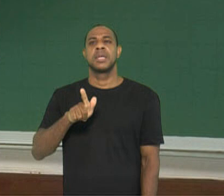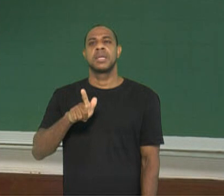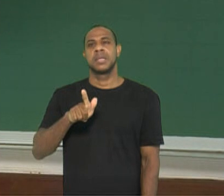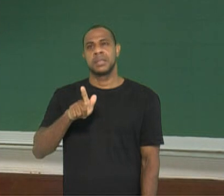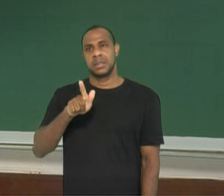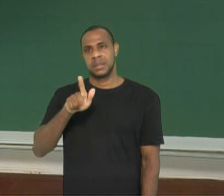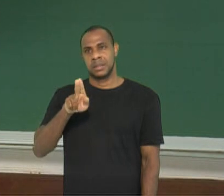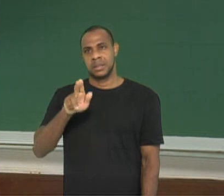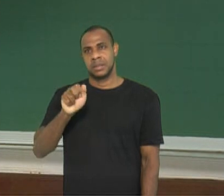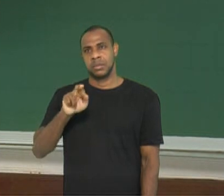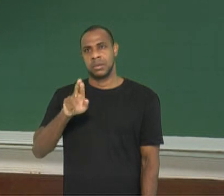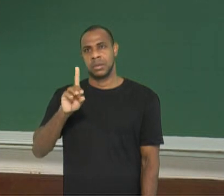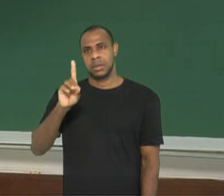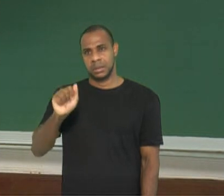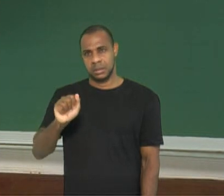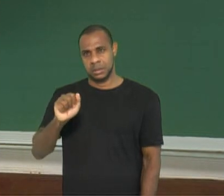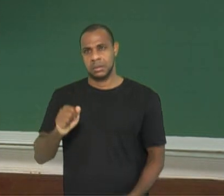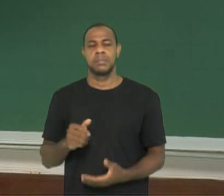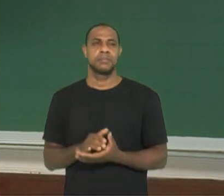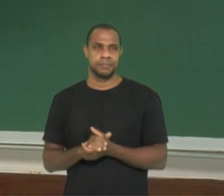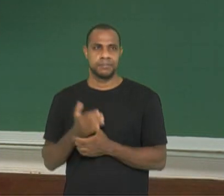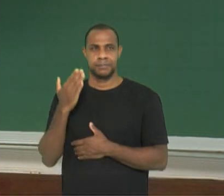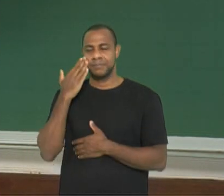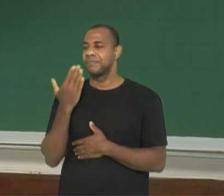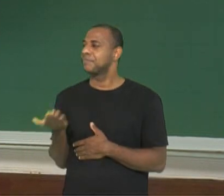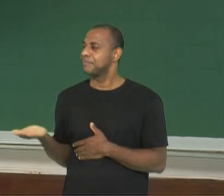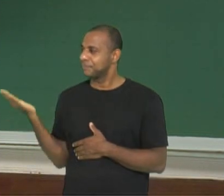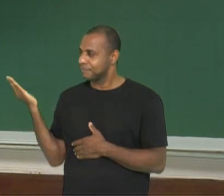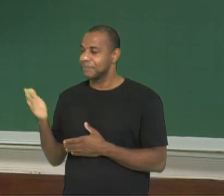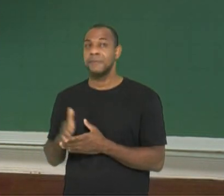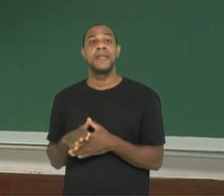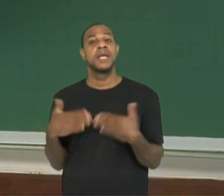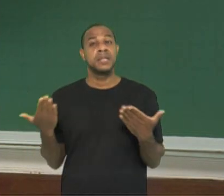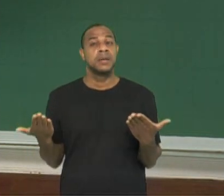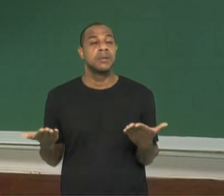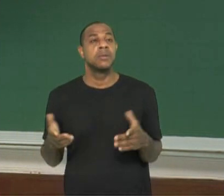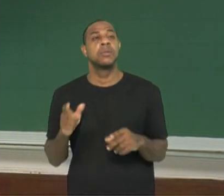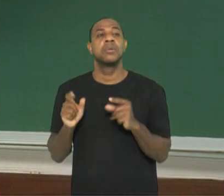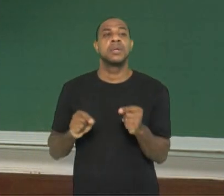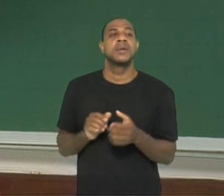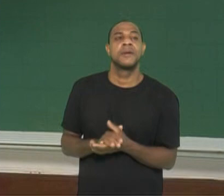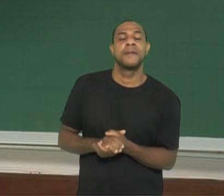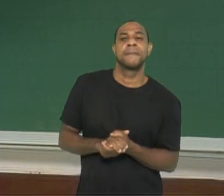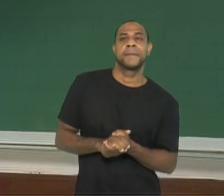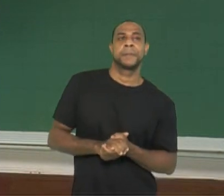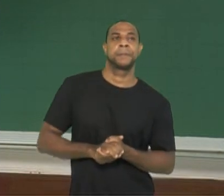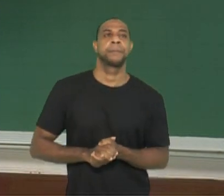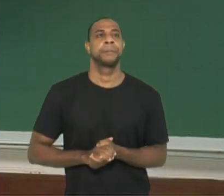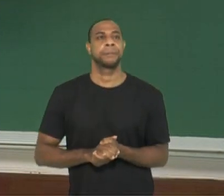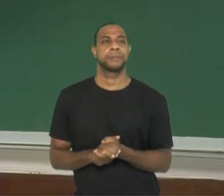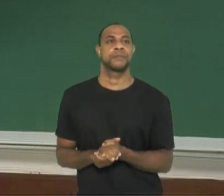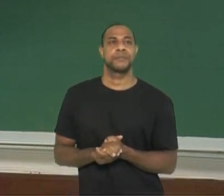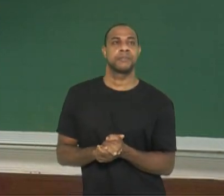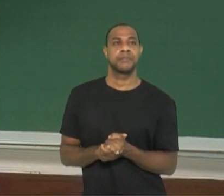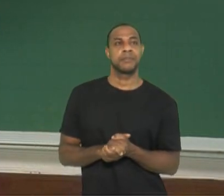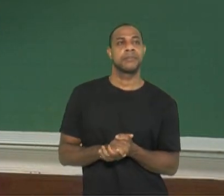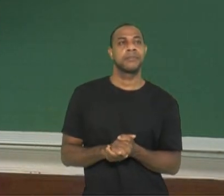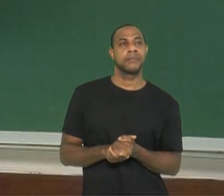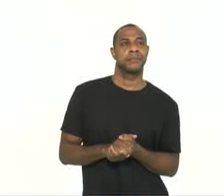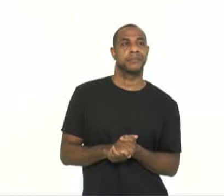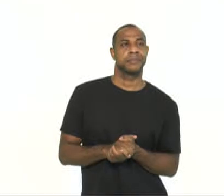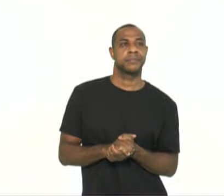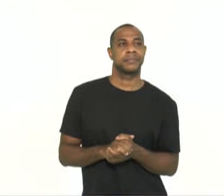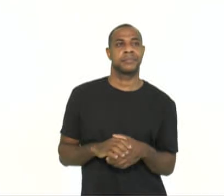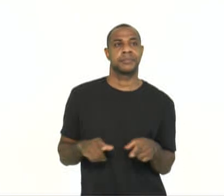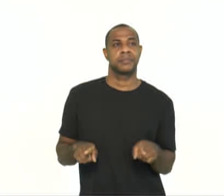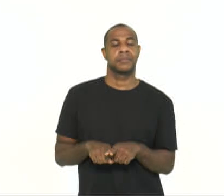bossa nova, a elite gostava, era muito mais requintado. Beatle era para massificação geral.